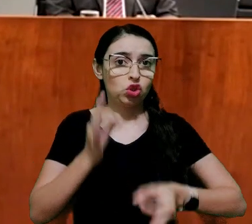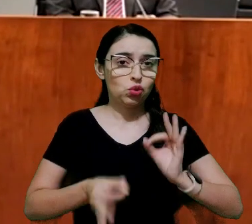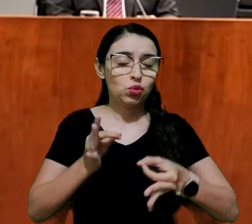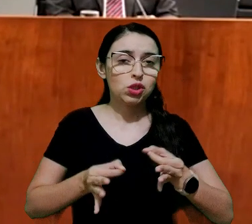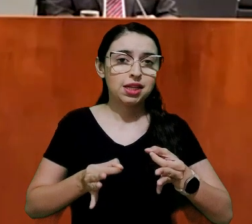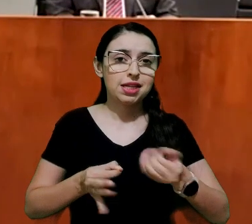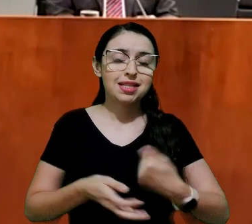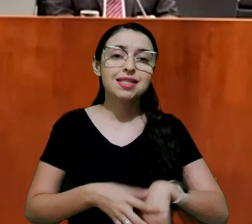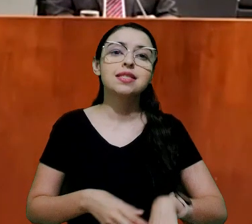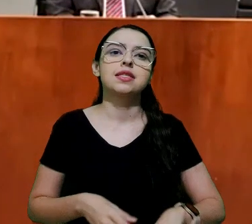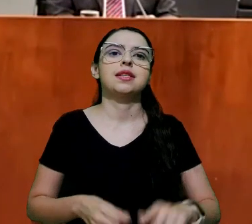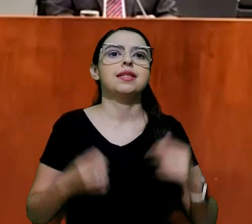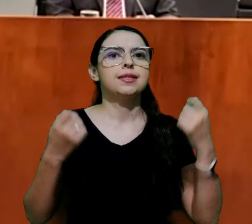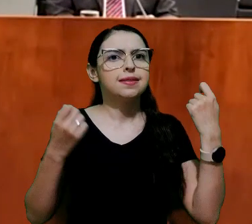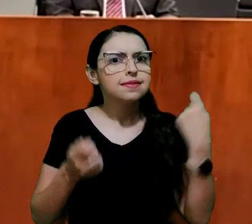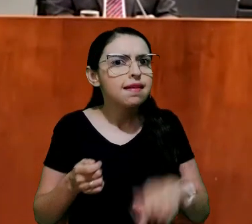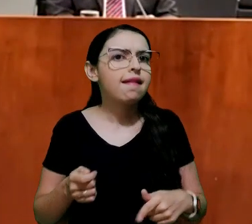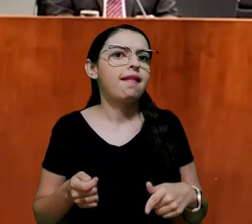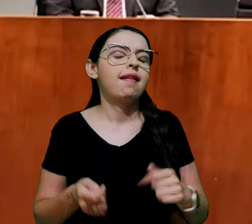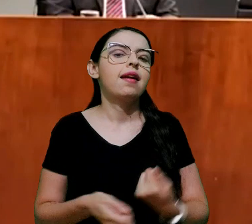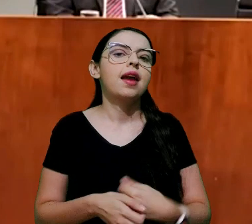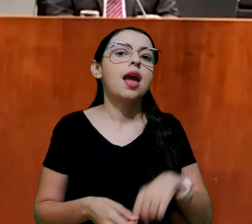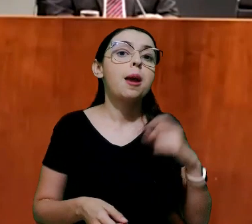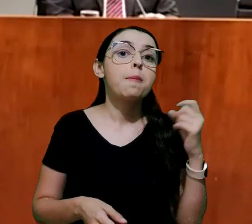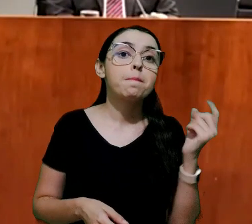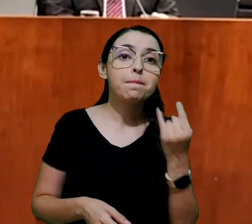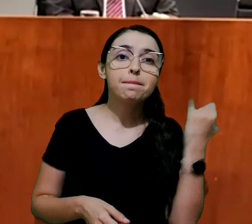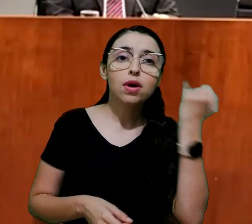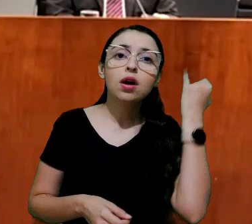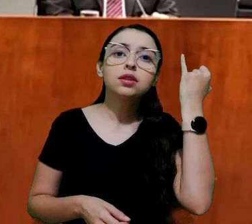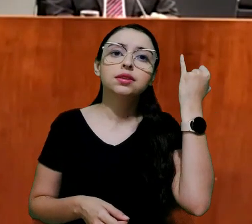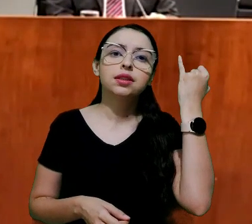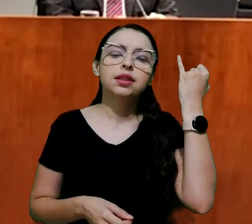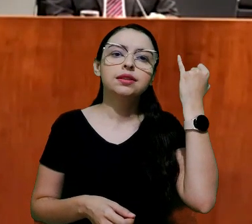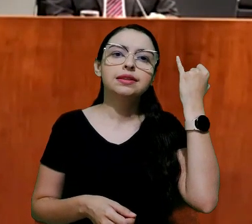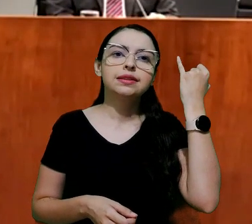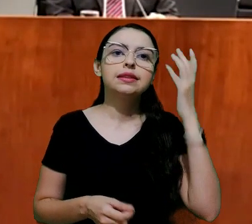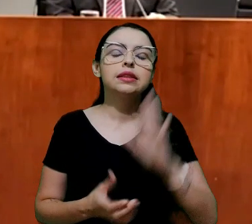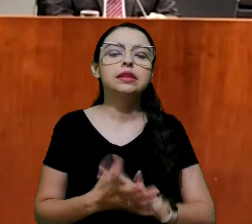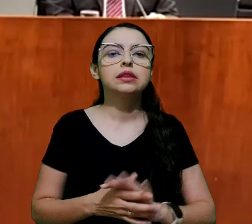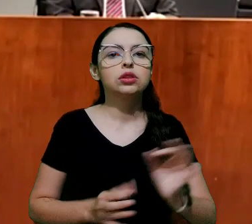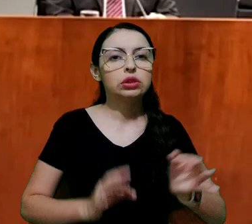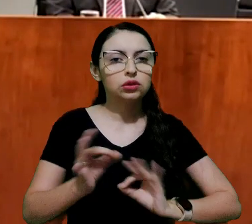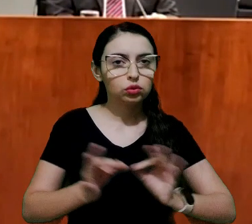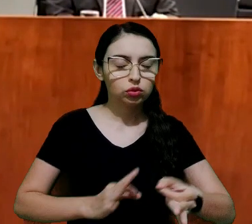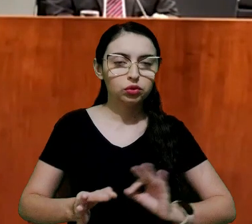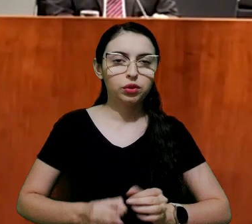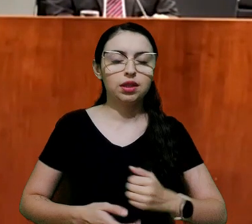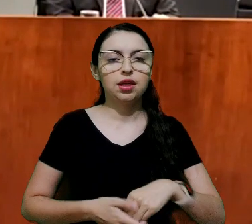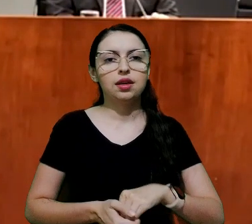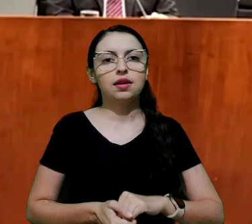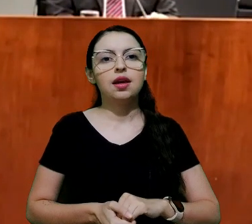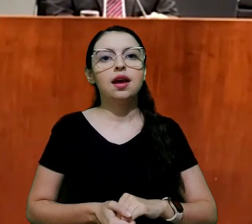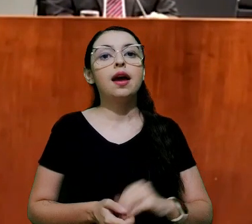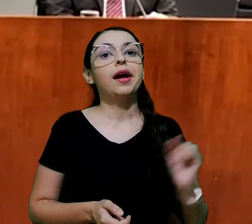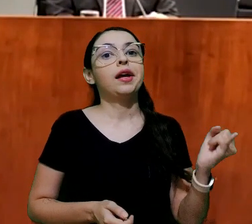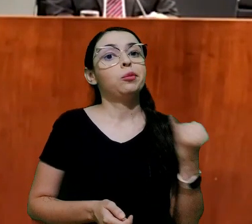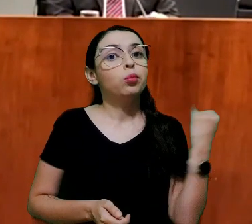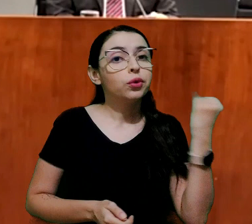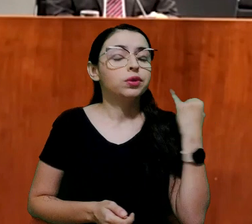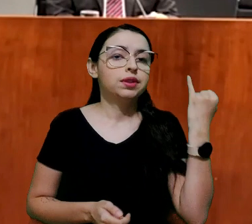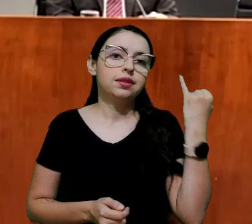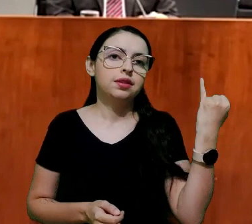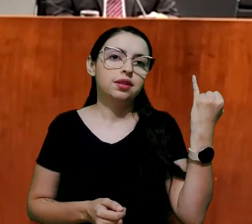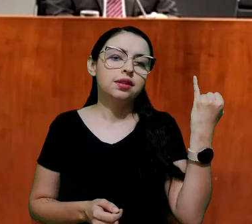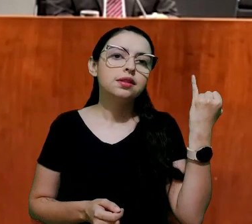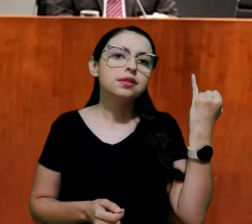a coercitividade do poder jurisdicional, é reafirmar a coercitividade do